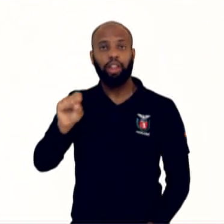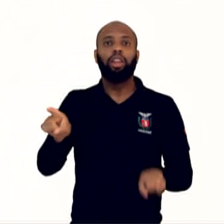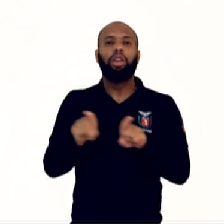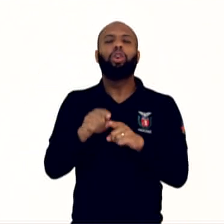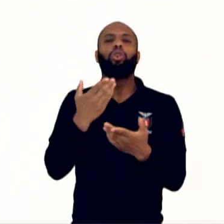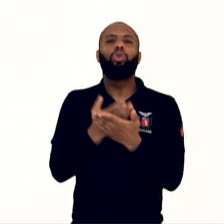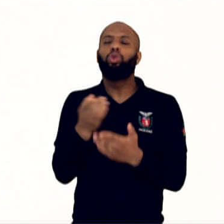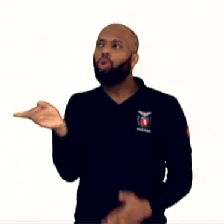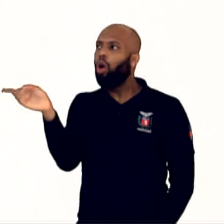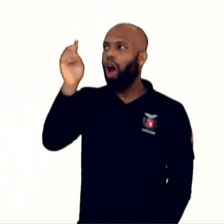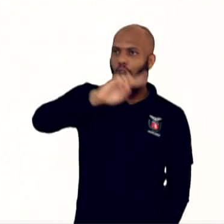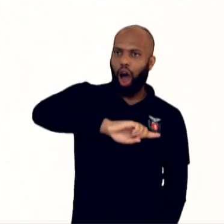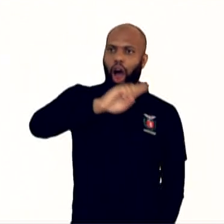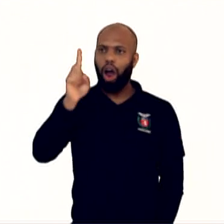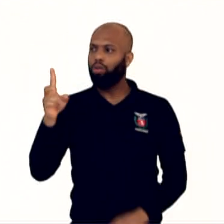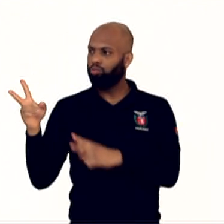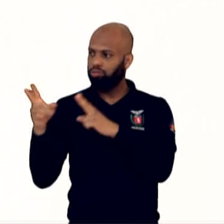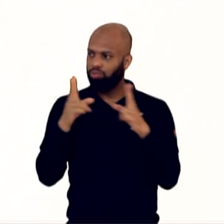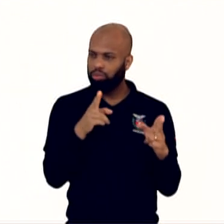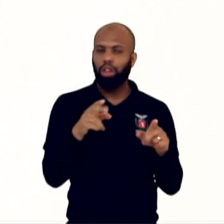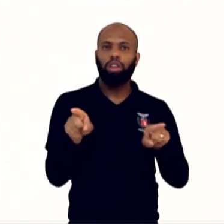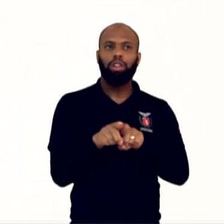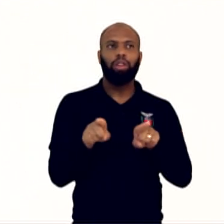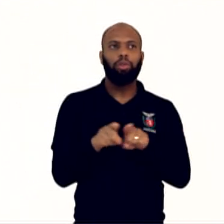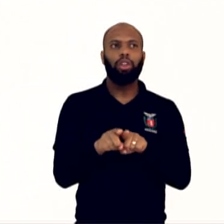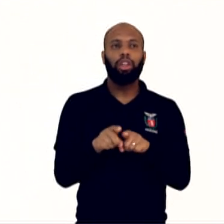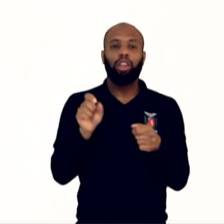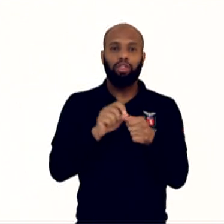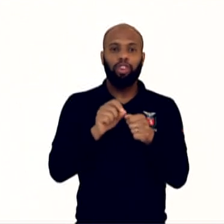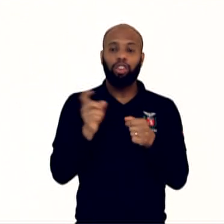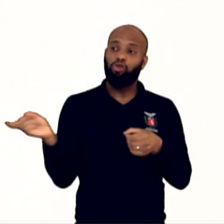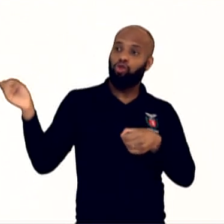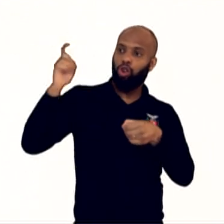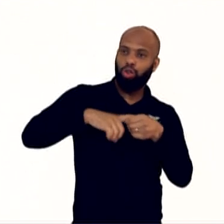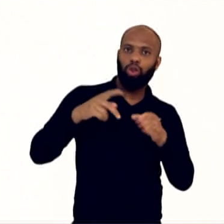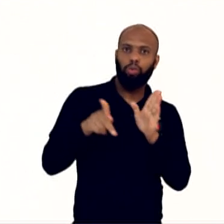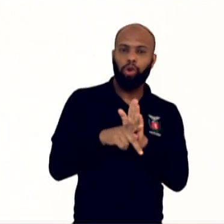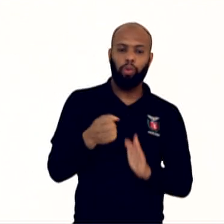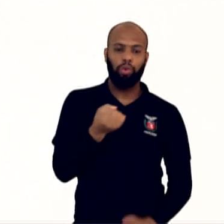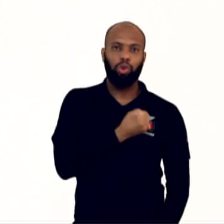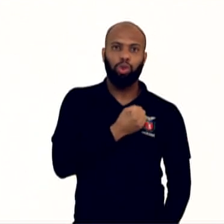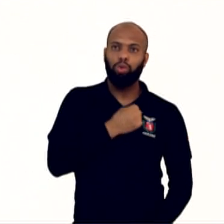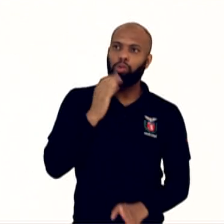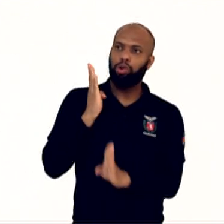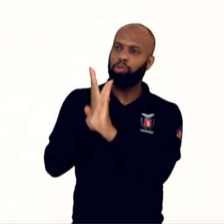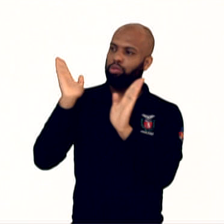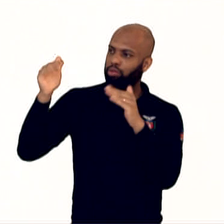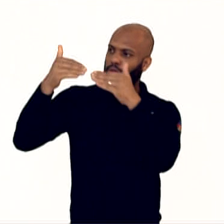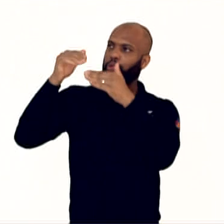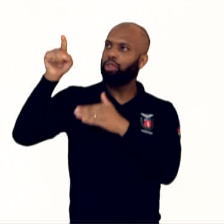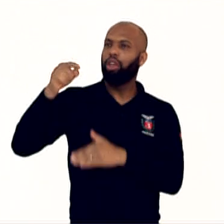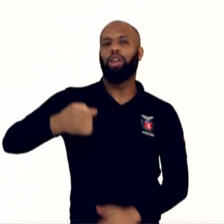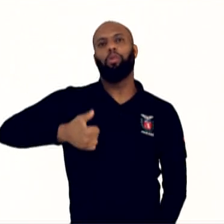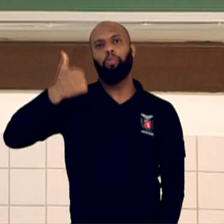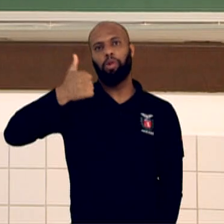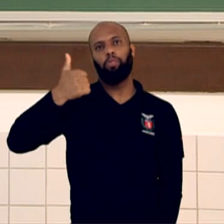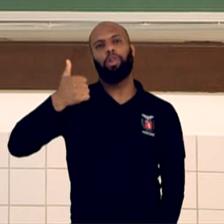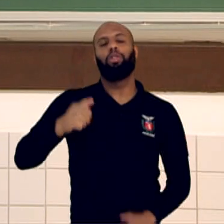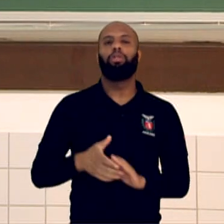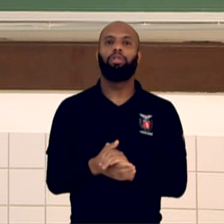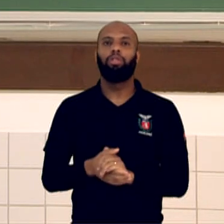côngruos e também, né, reduzimos aí os arcos ao primeiro quadrante. Tá? Então, como eu falei para vocês, são alguns